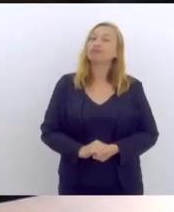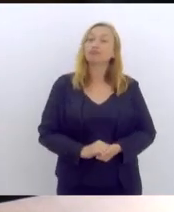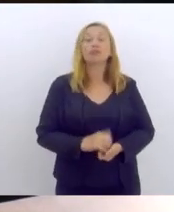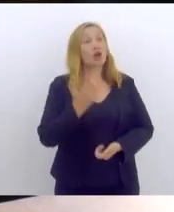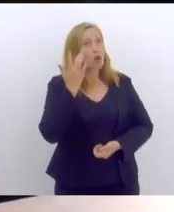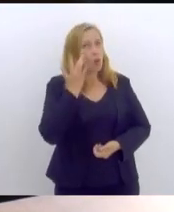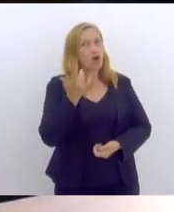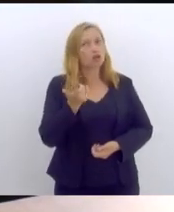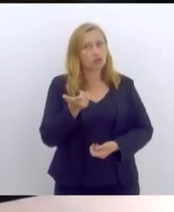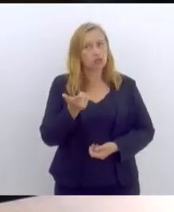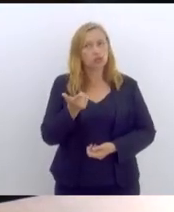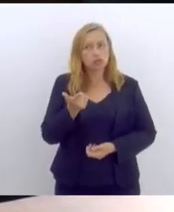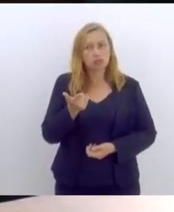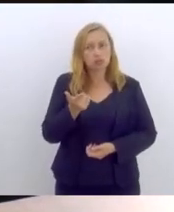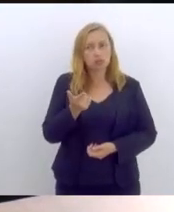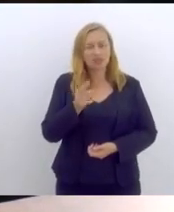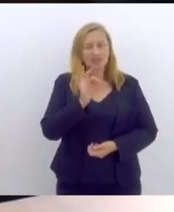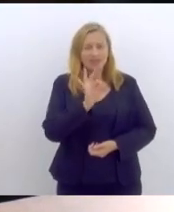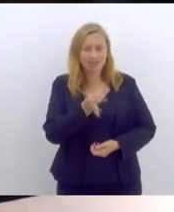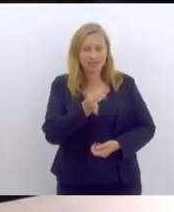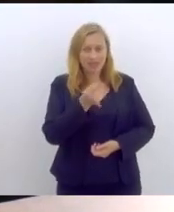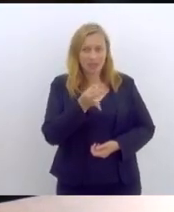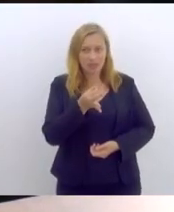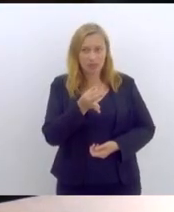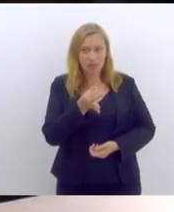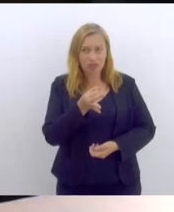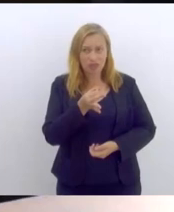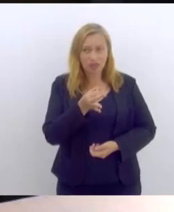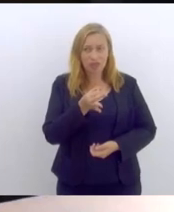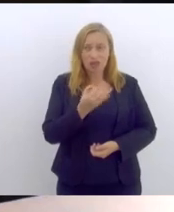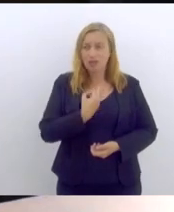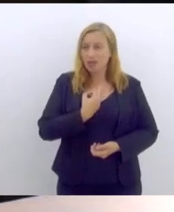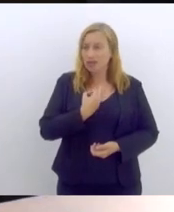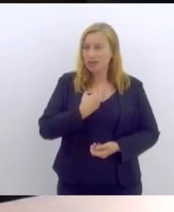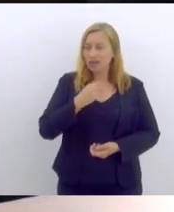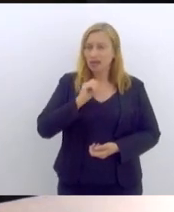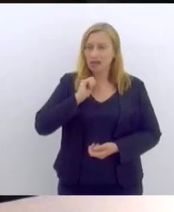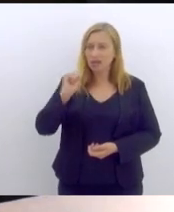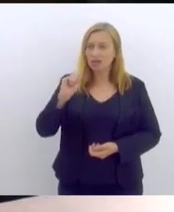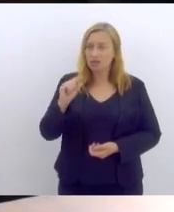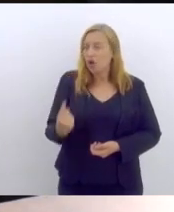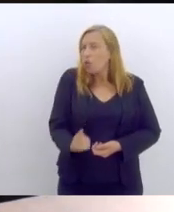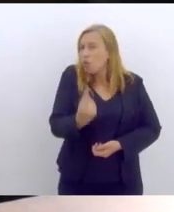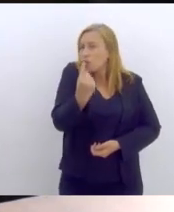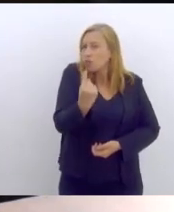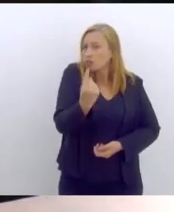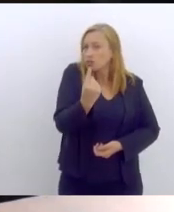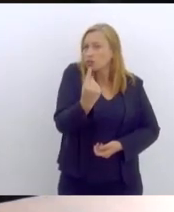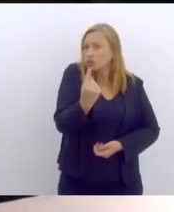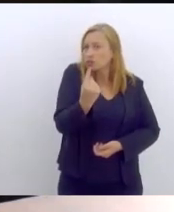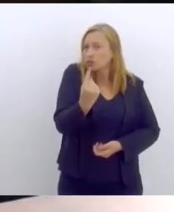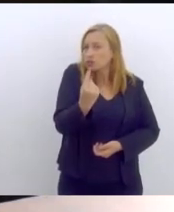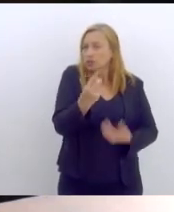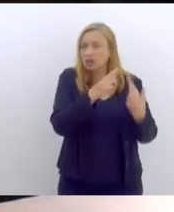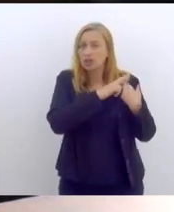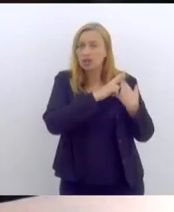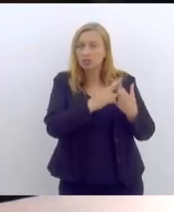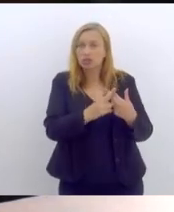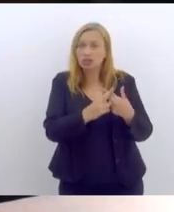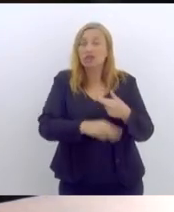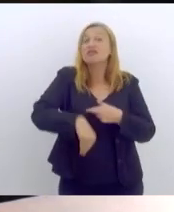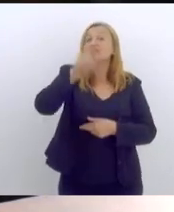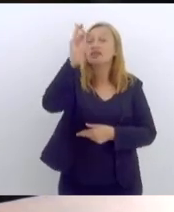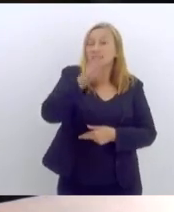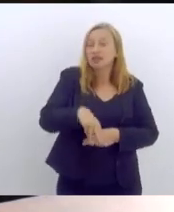Acho até que, regimentalmente, a medalha devia ser única e exclusivamente responsabilidade de quem